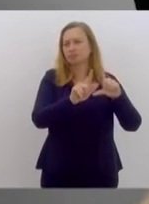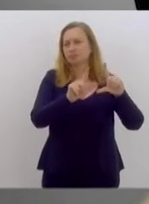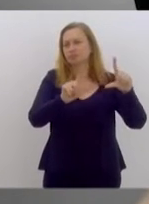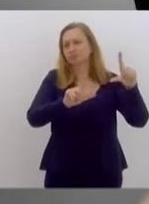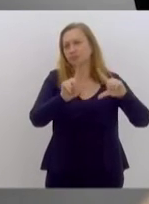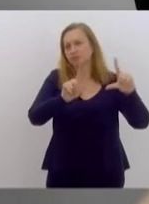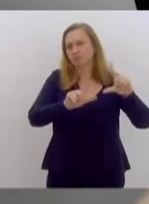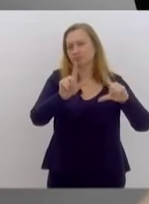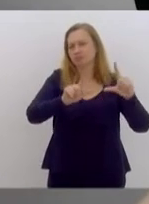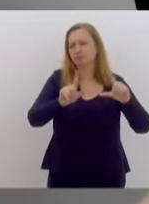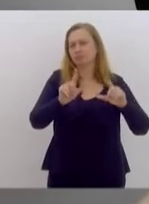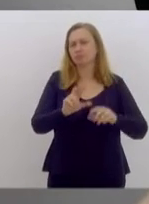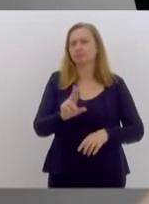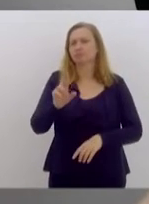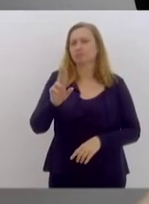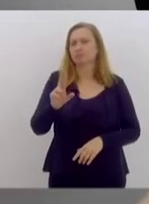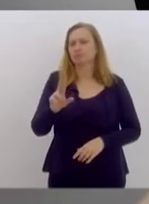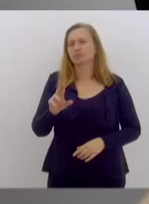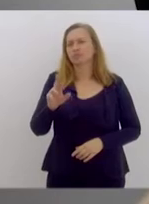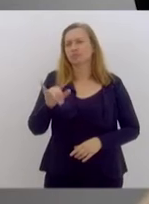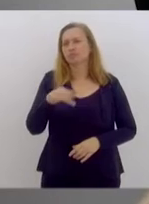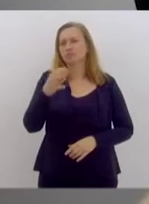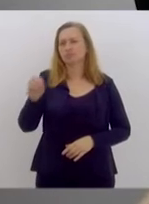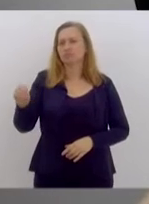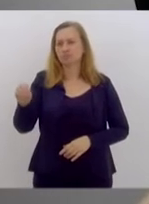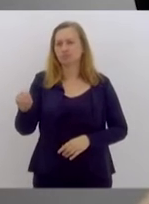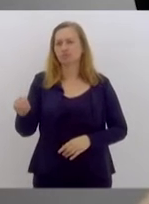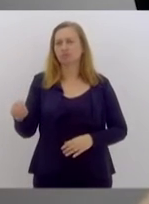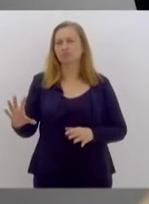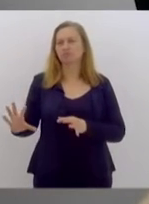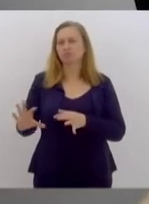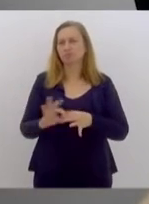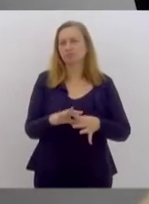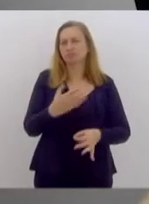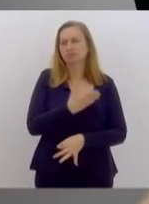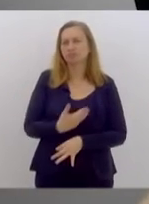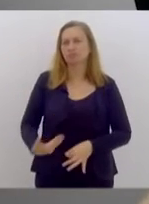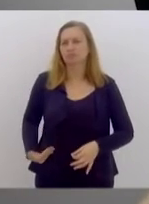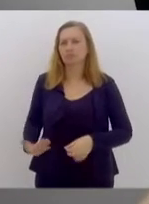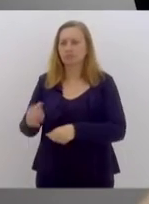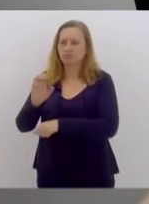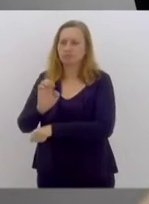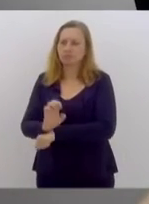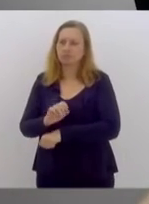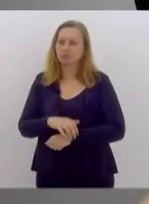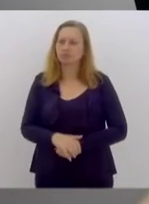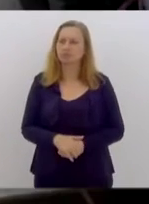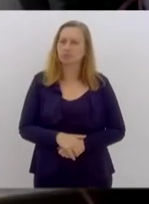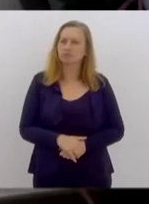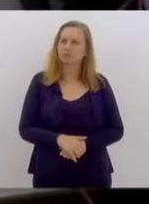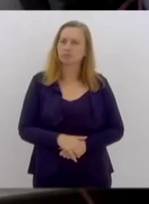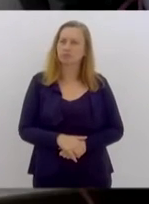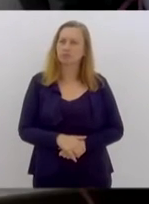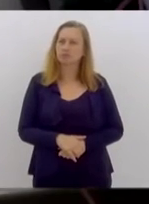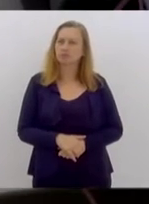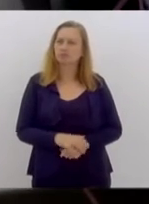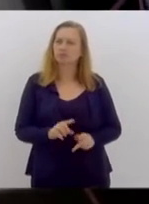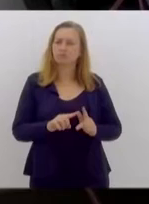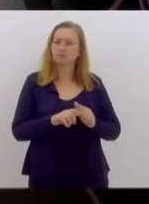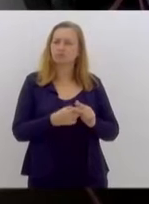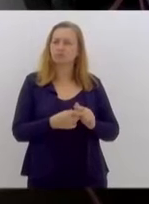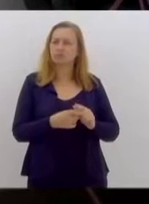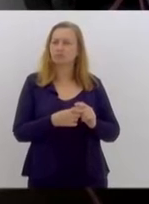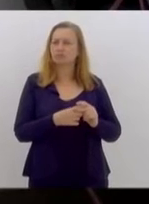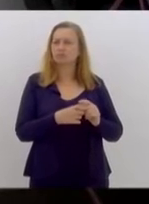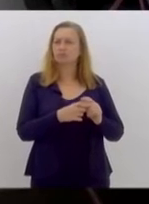a união associado ao governo do estado e alienar a estação da Leopoldina